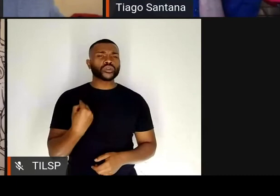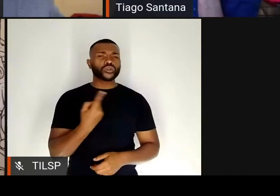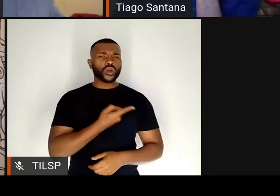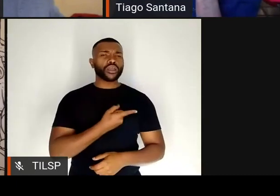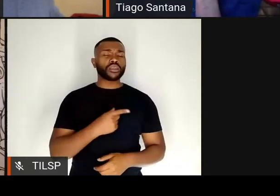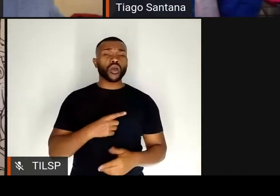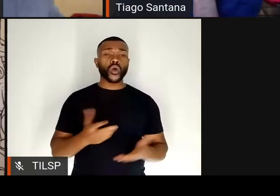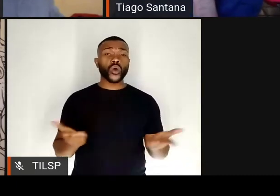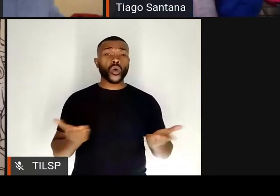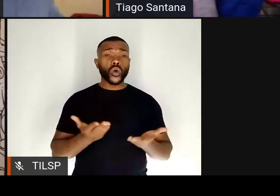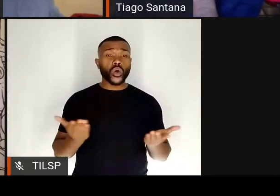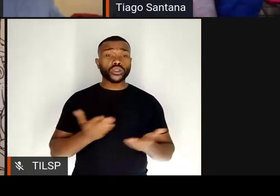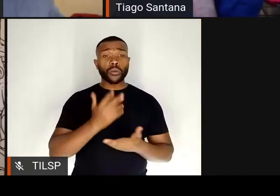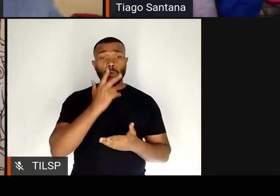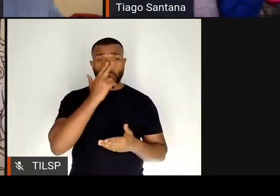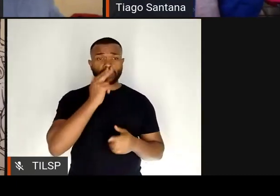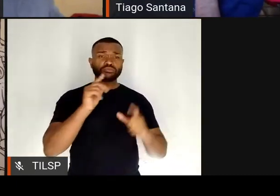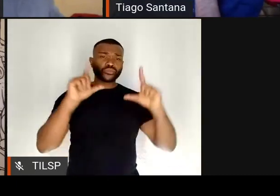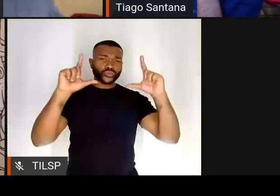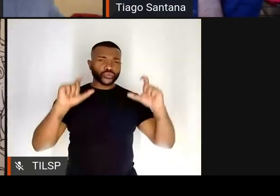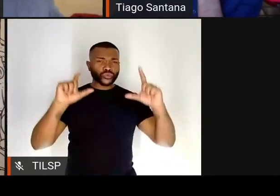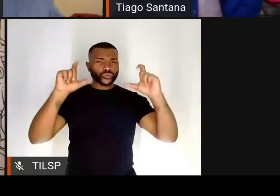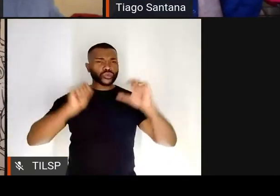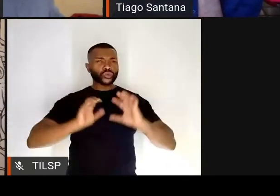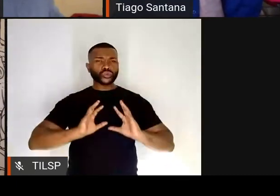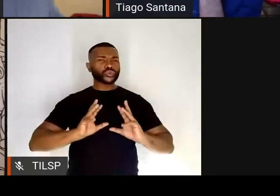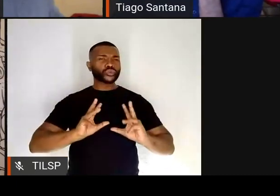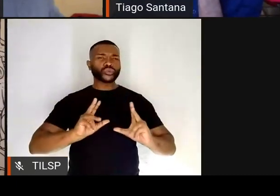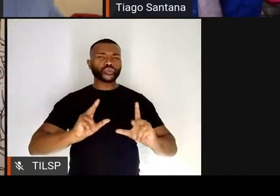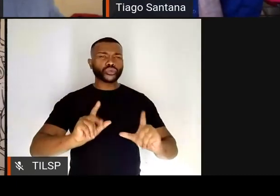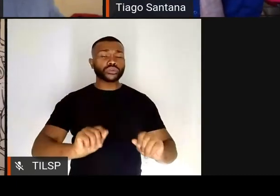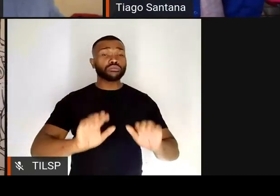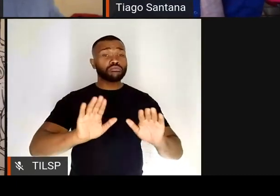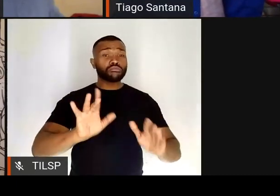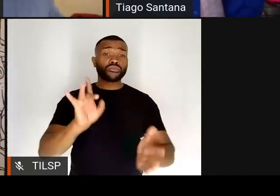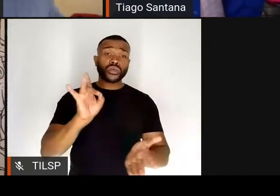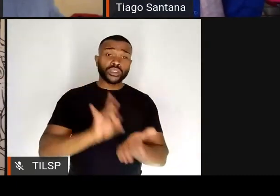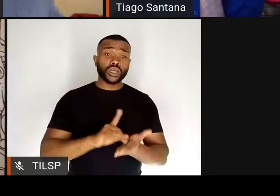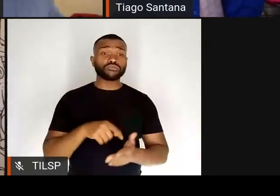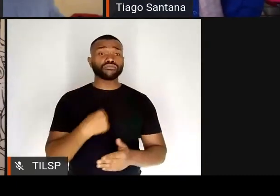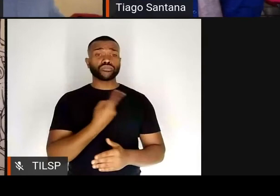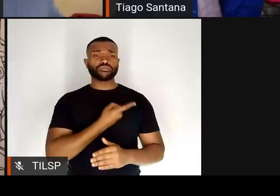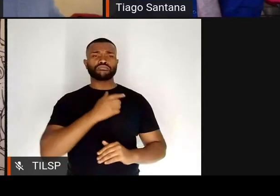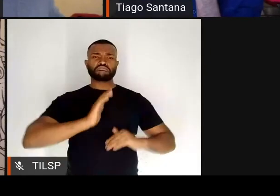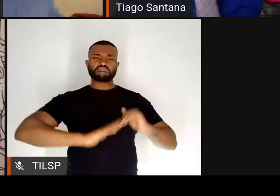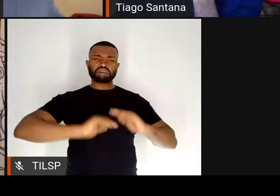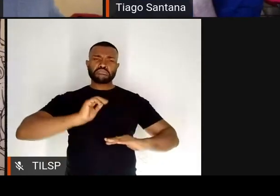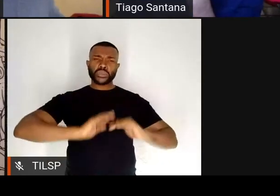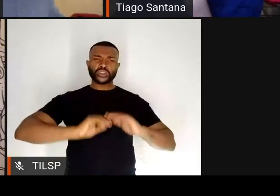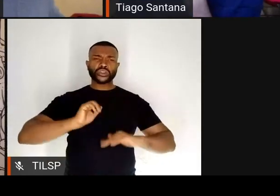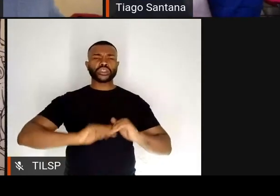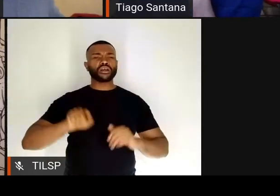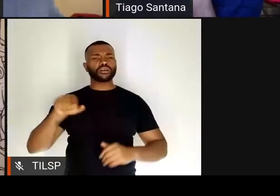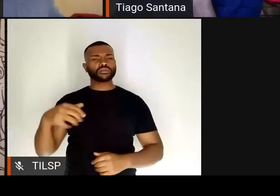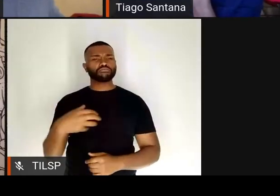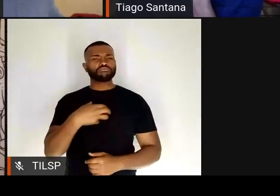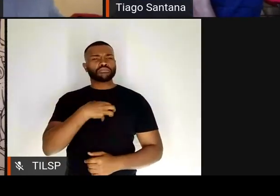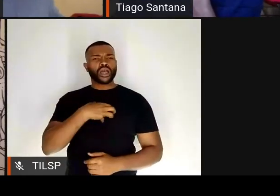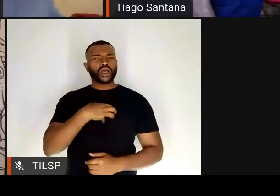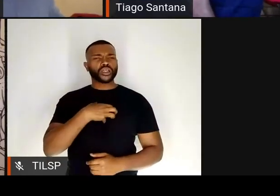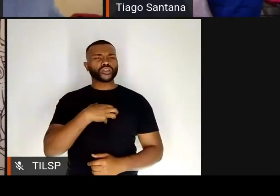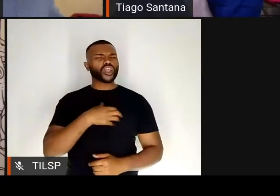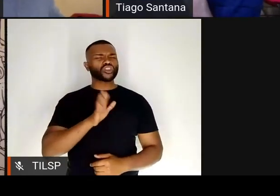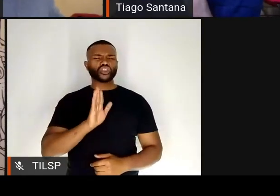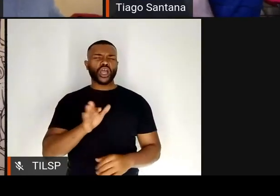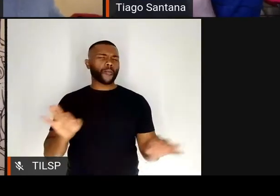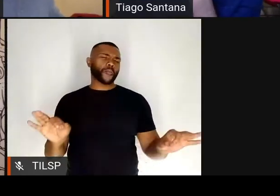já foi registrado e fotografado, e que, na verdade, né, quer dizer, a gente pratica um pouco essa postura conceitual de que já está dado,